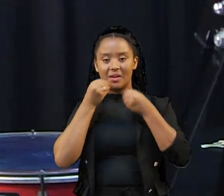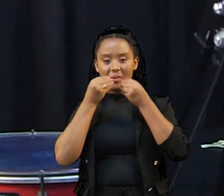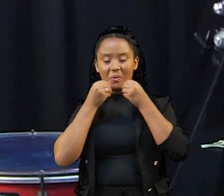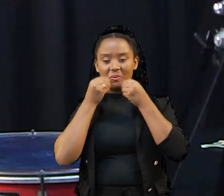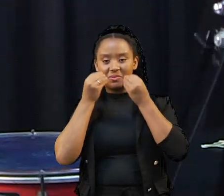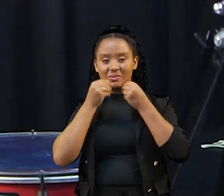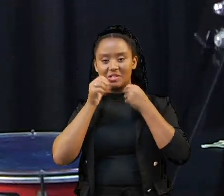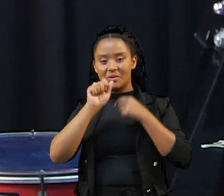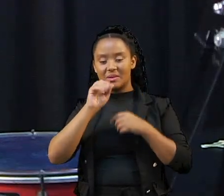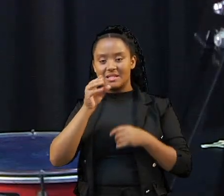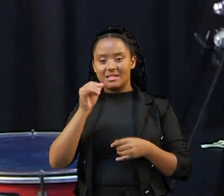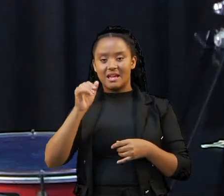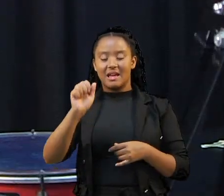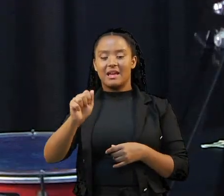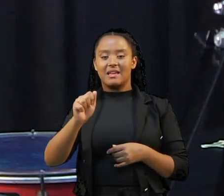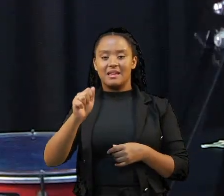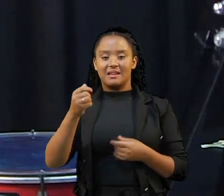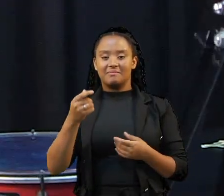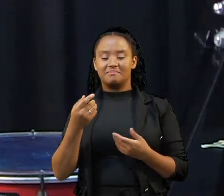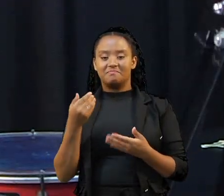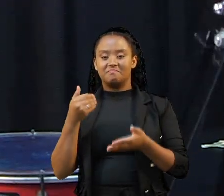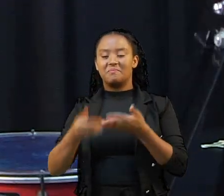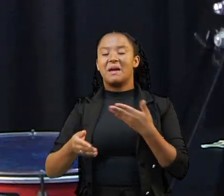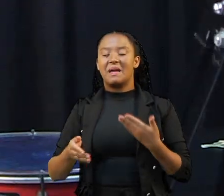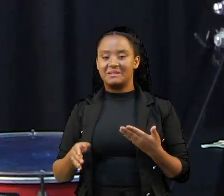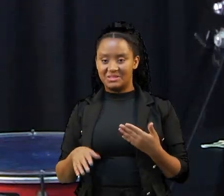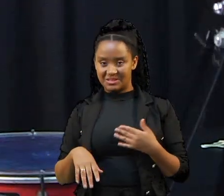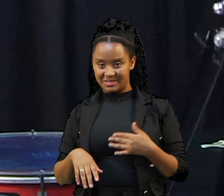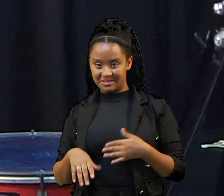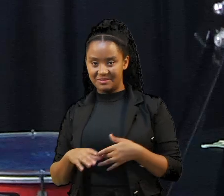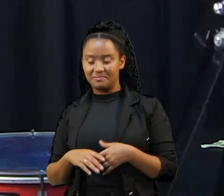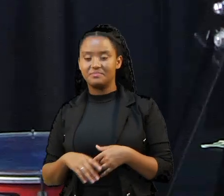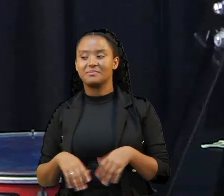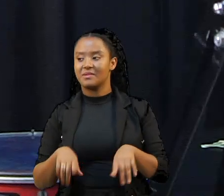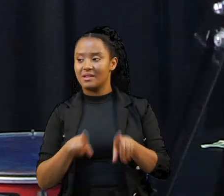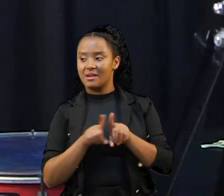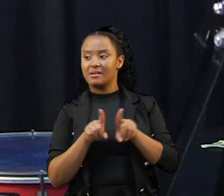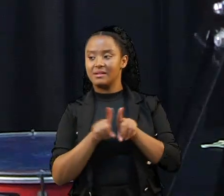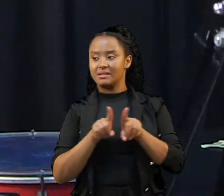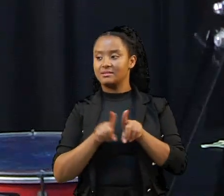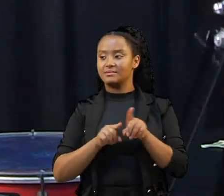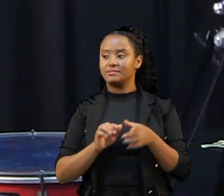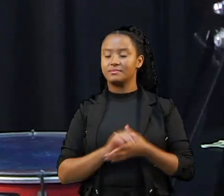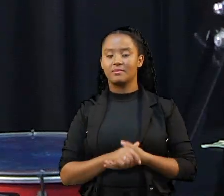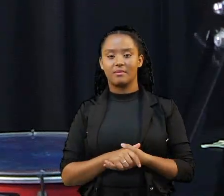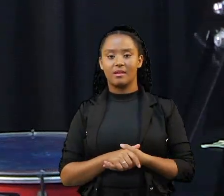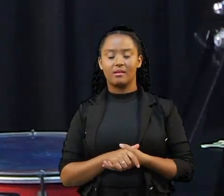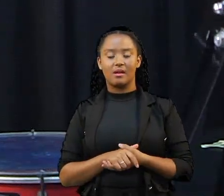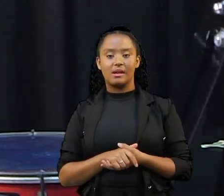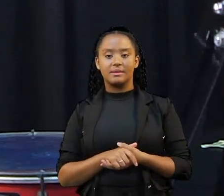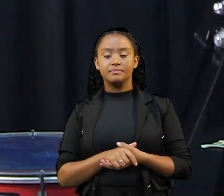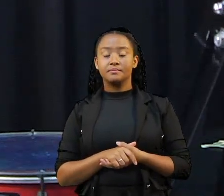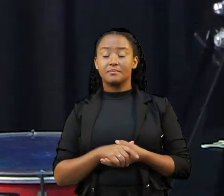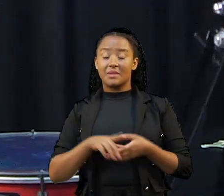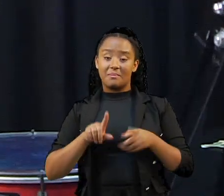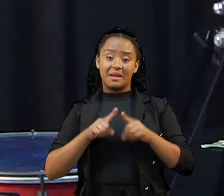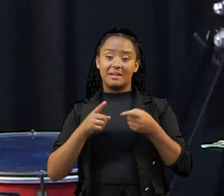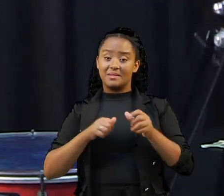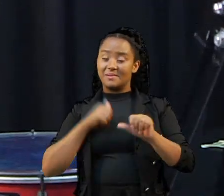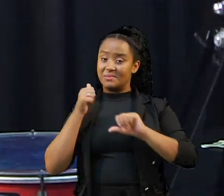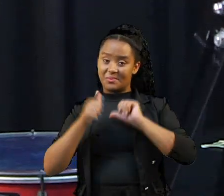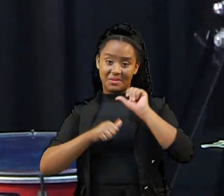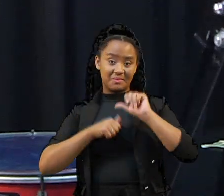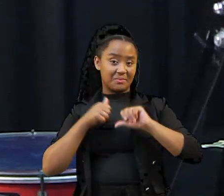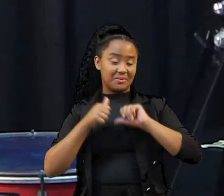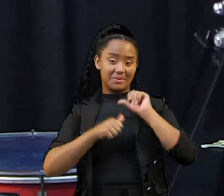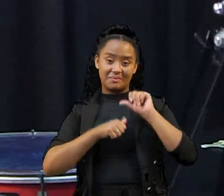azedo, quase estragado. E até esses mesmo que vêm para cá, para esses lugares, né, que eu falei, eles vêm congelado. Então já muda totalmente.